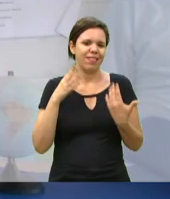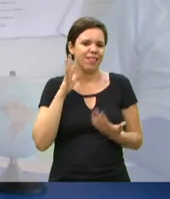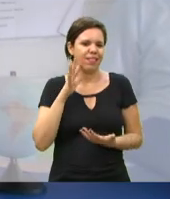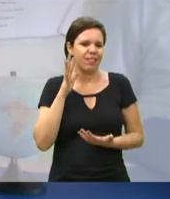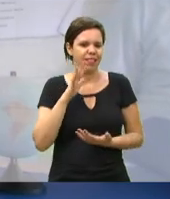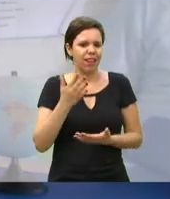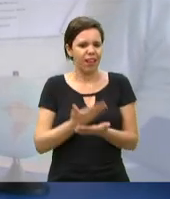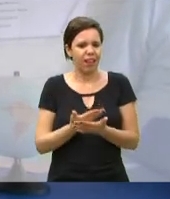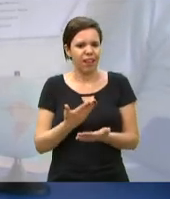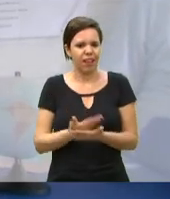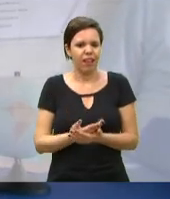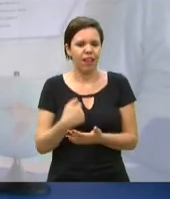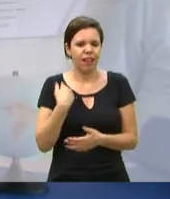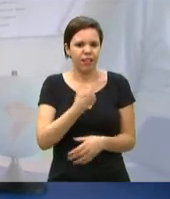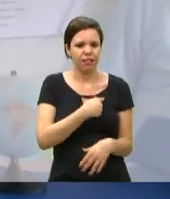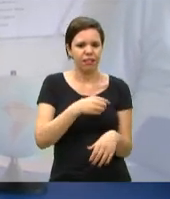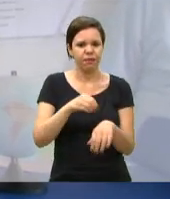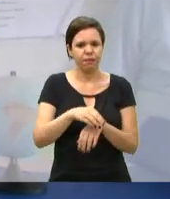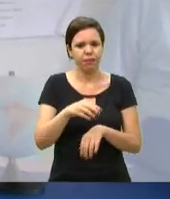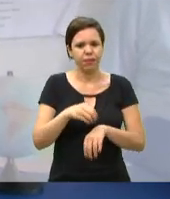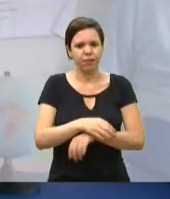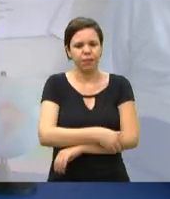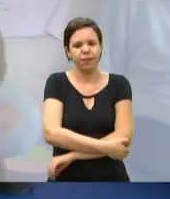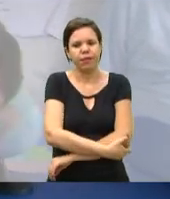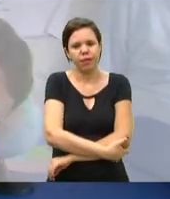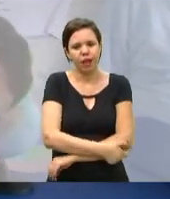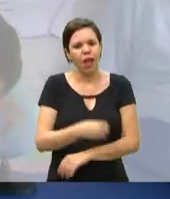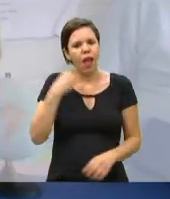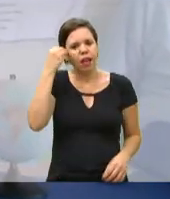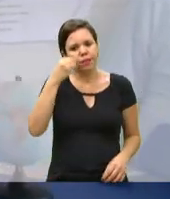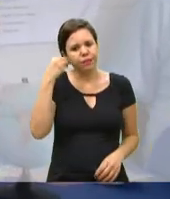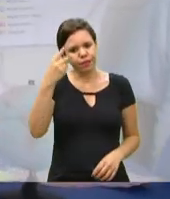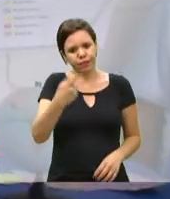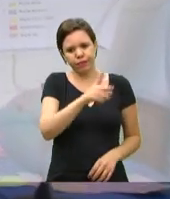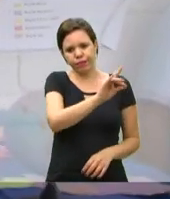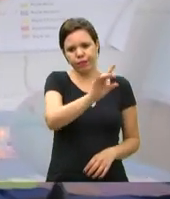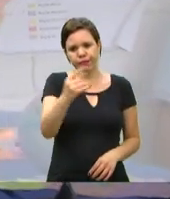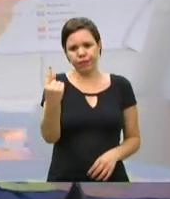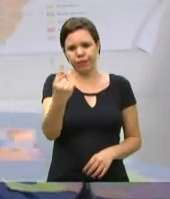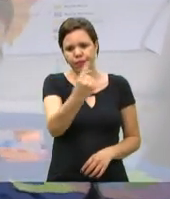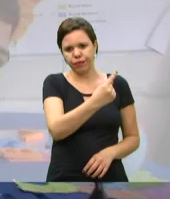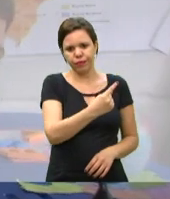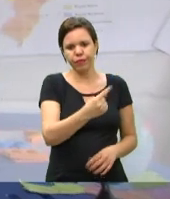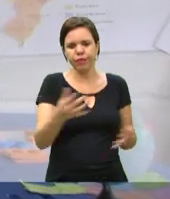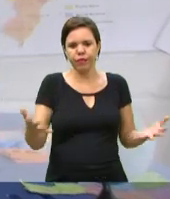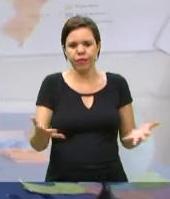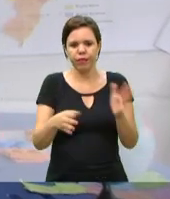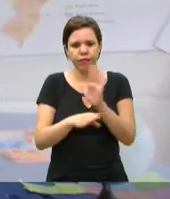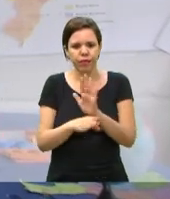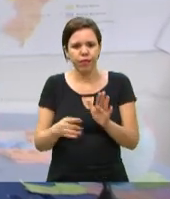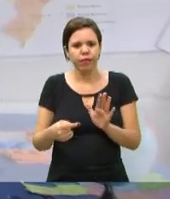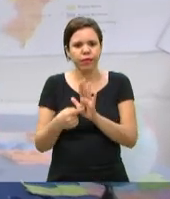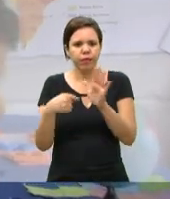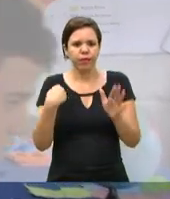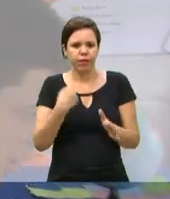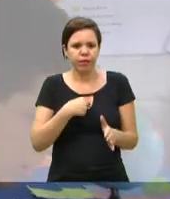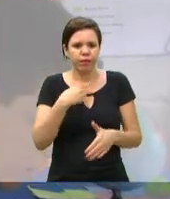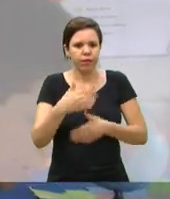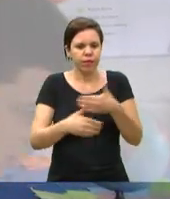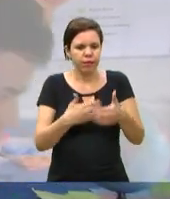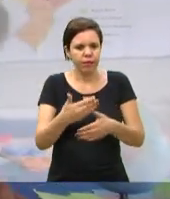É uma aula que a gente traz a experiência deles, o que eles têm para me ofertar. E dentro disso a gente